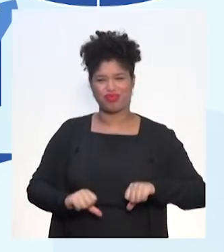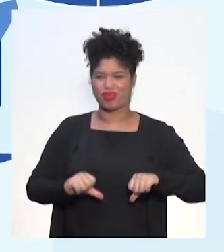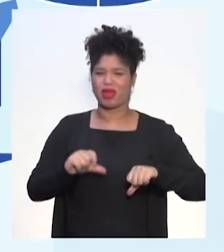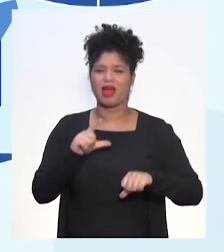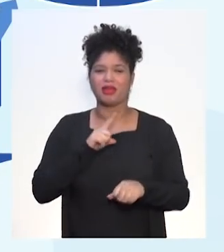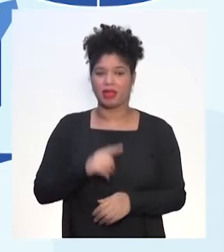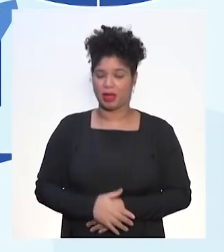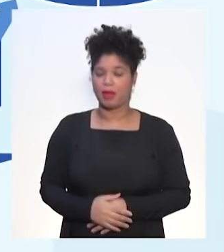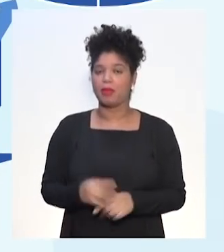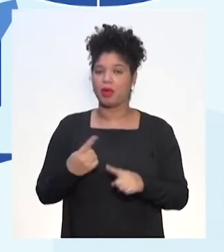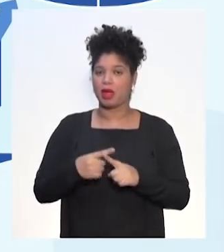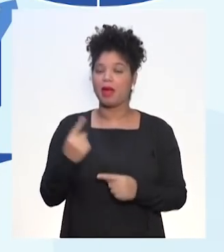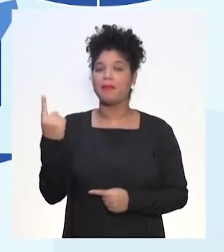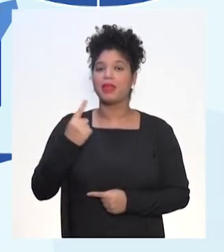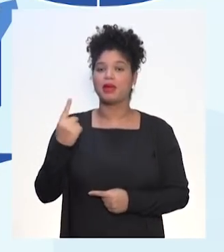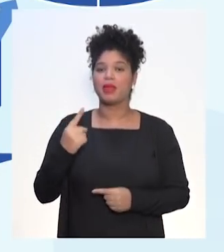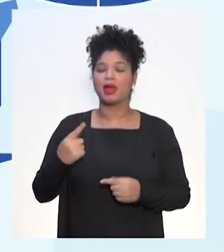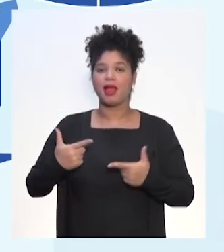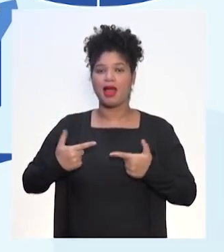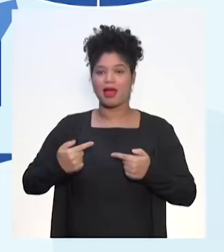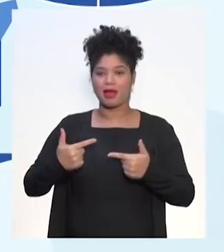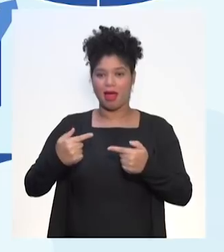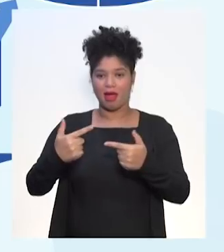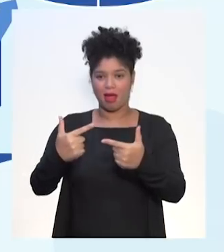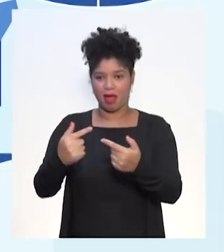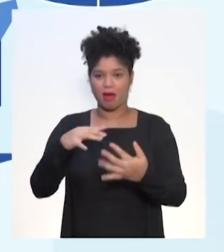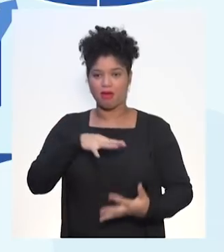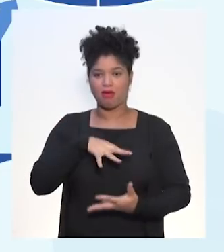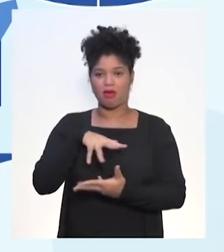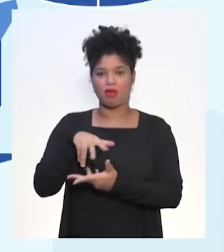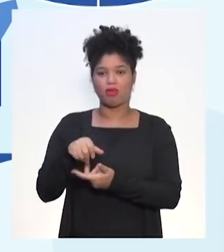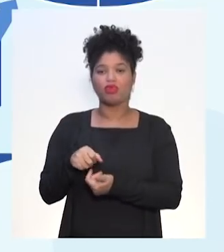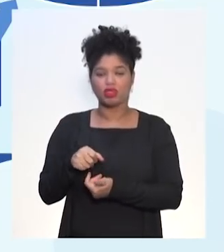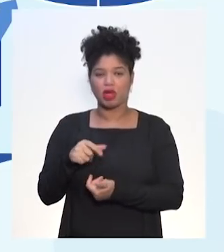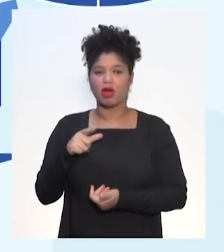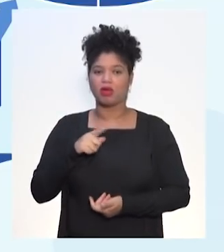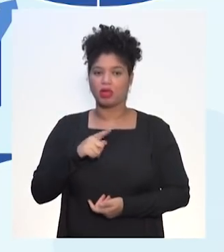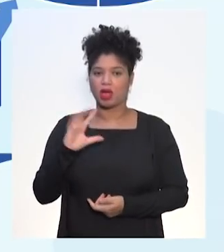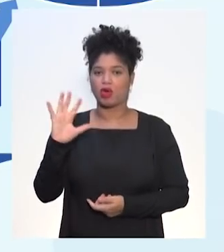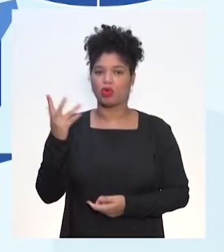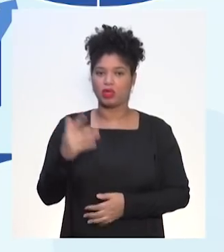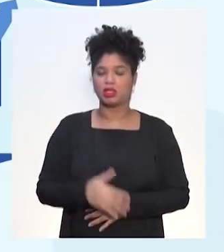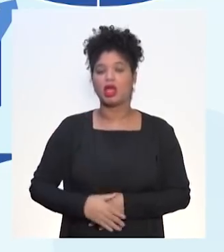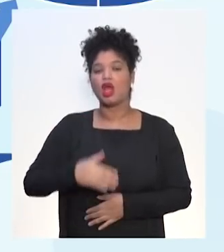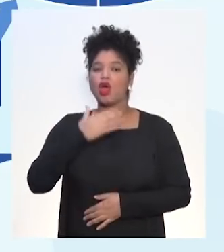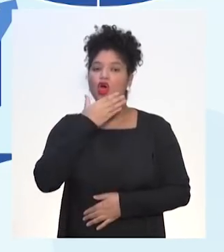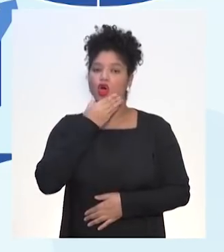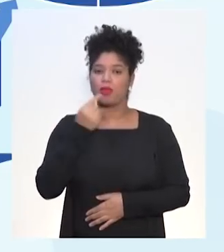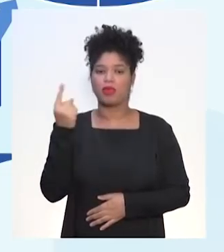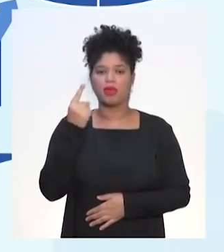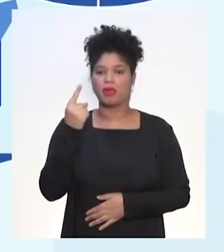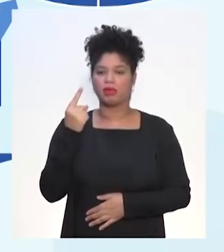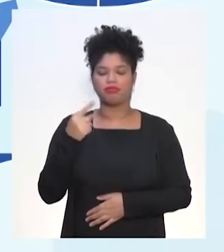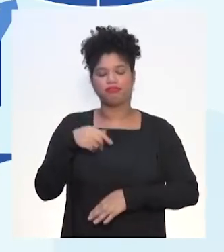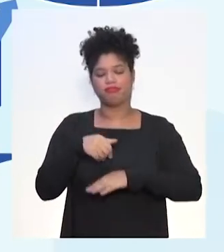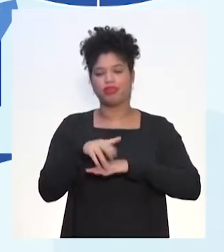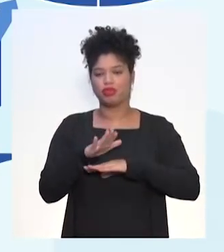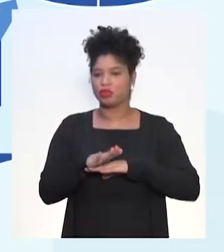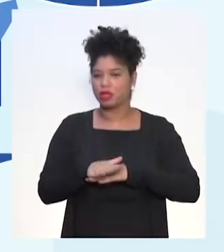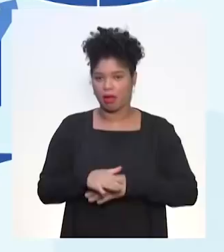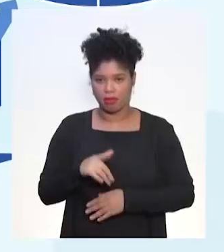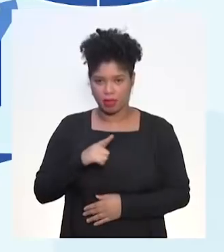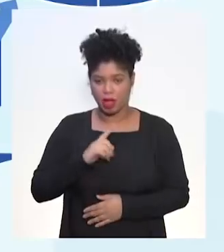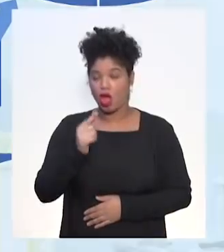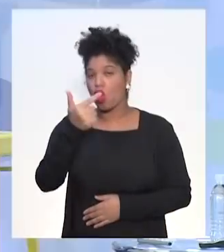Guerra Mundial, a gente já viu isso na última aula de História, o Kaiser renuncia, é montado um governo